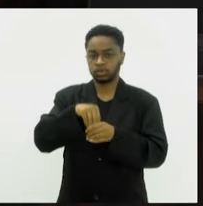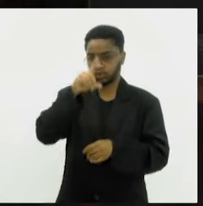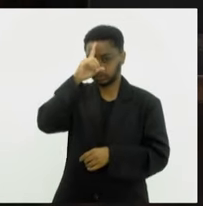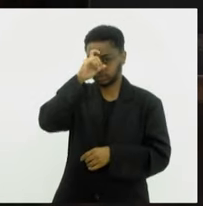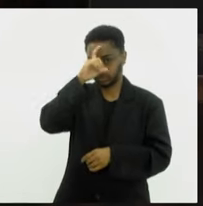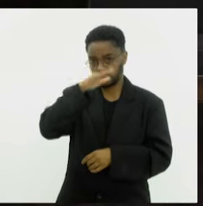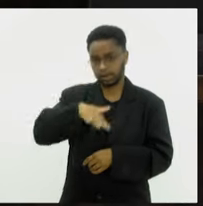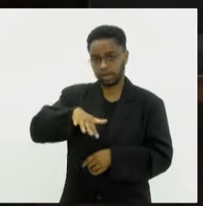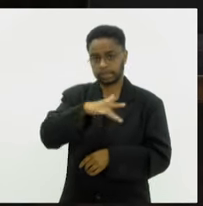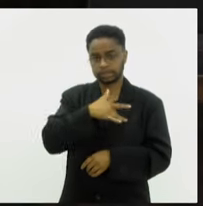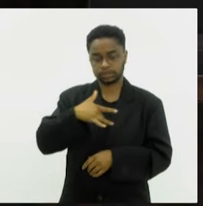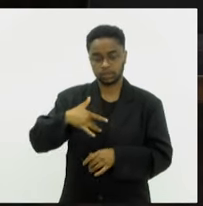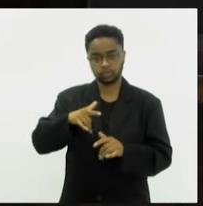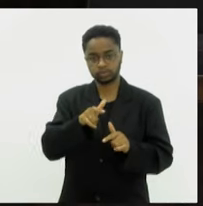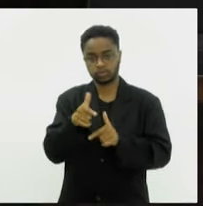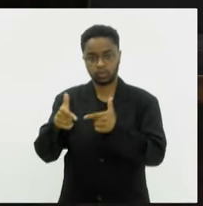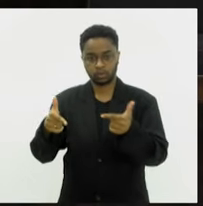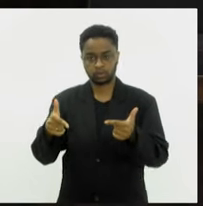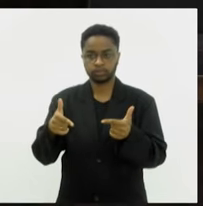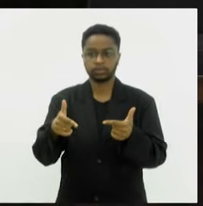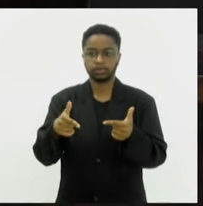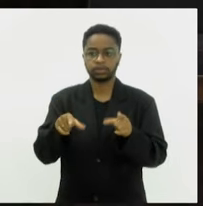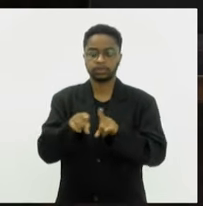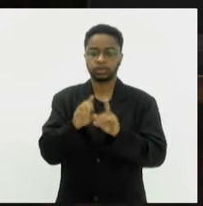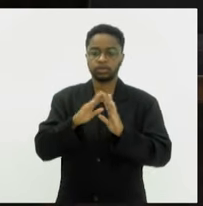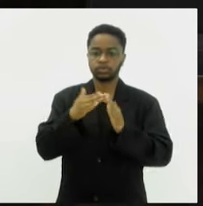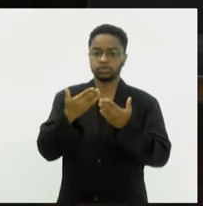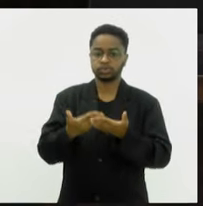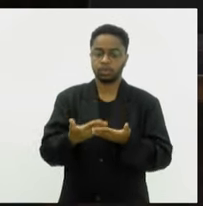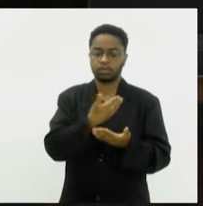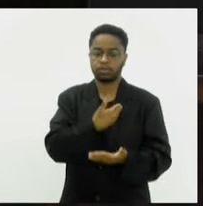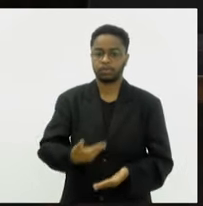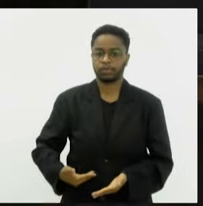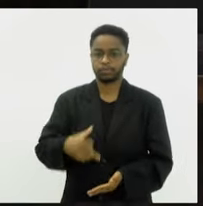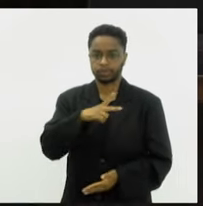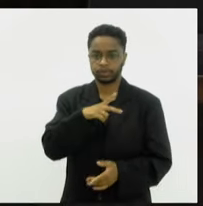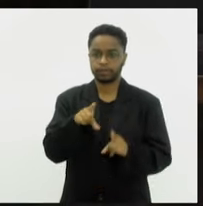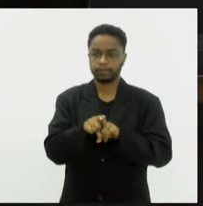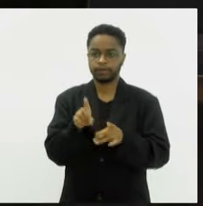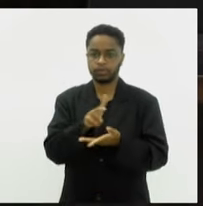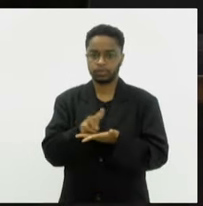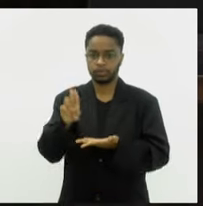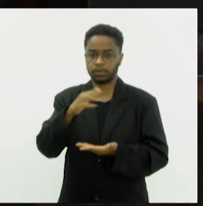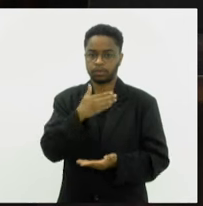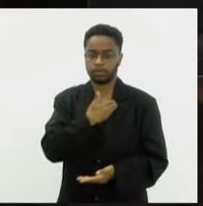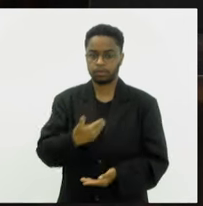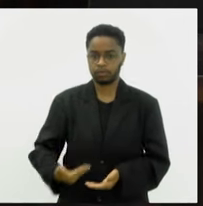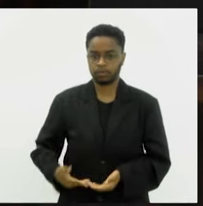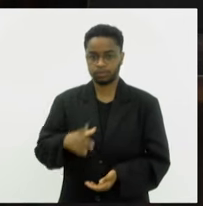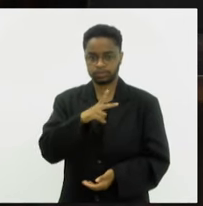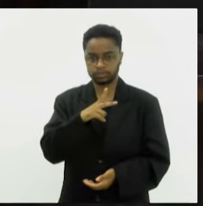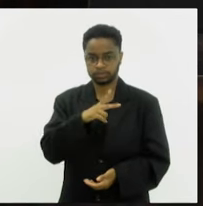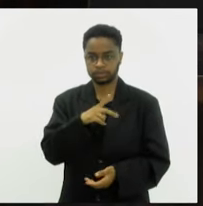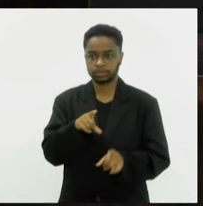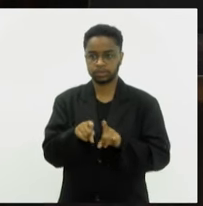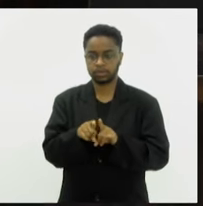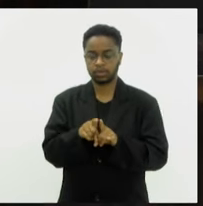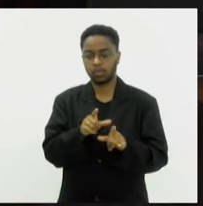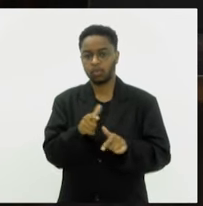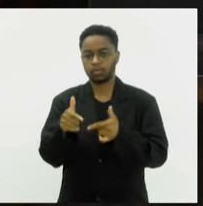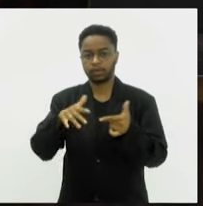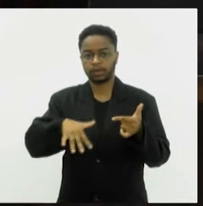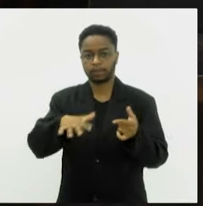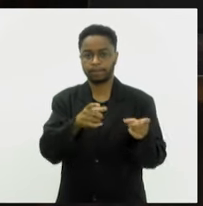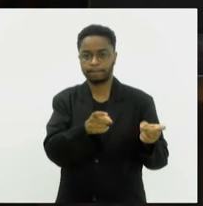públicas e particulares, órgãos públicos, escolas públicas e particulares, universidades públicas e particulares e estabelecimentos comerciais,